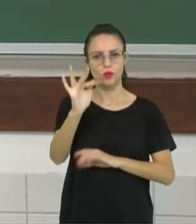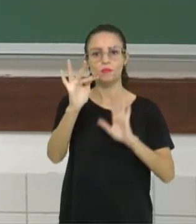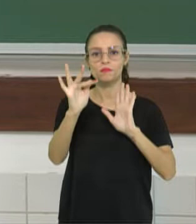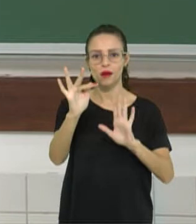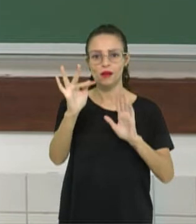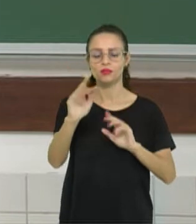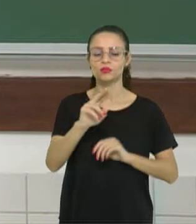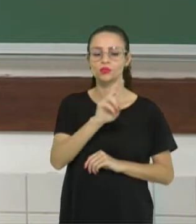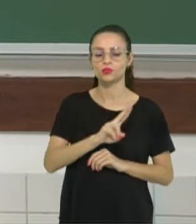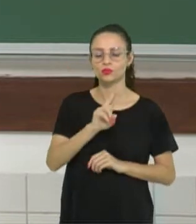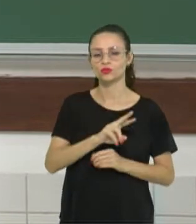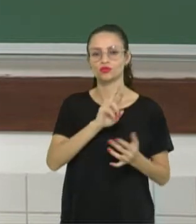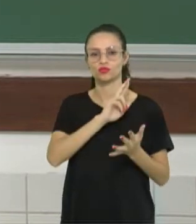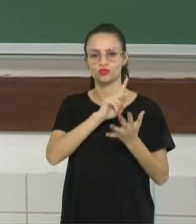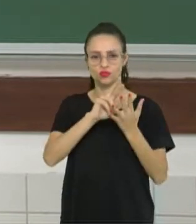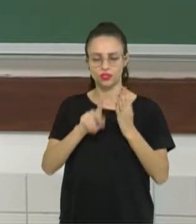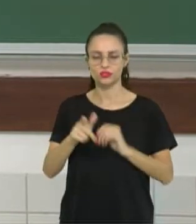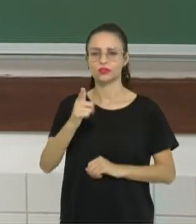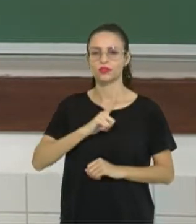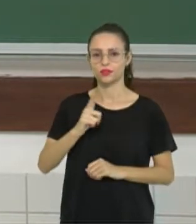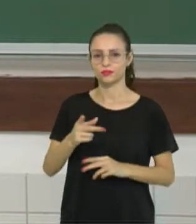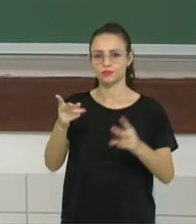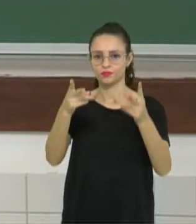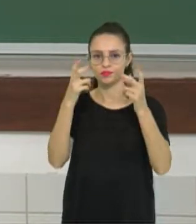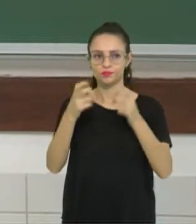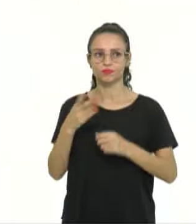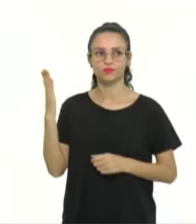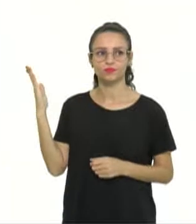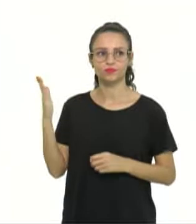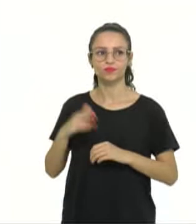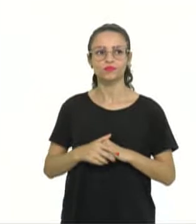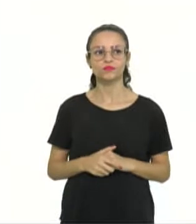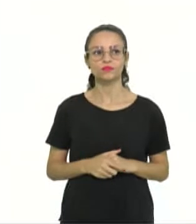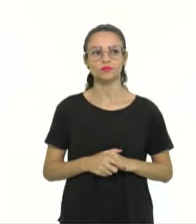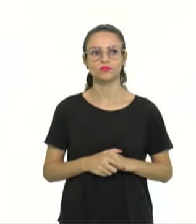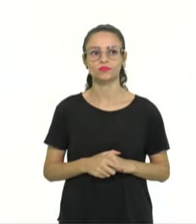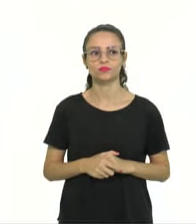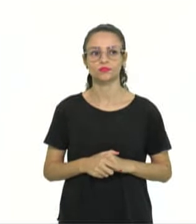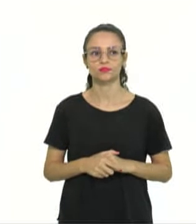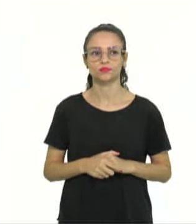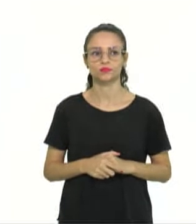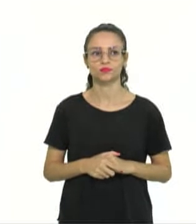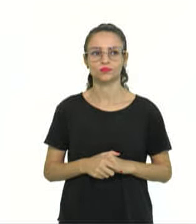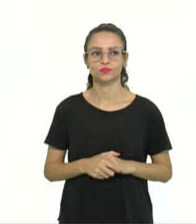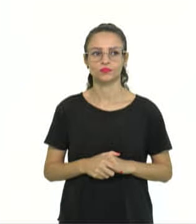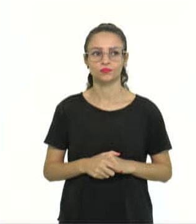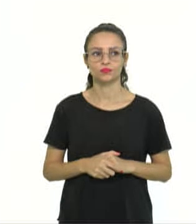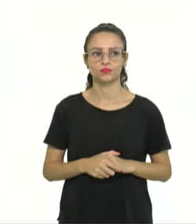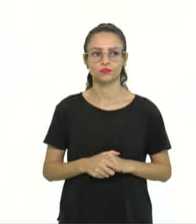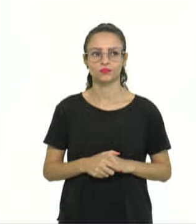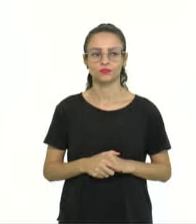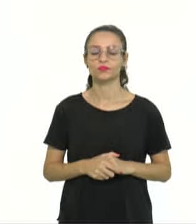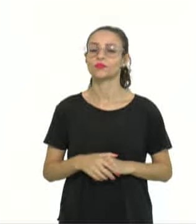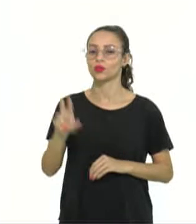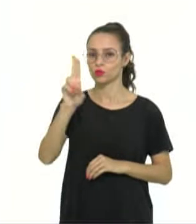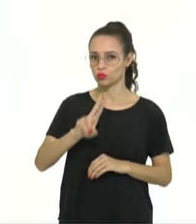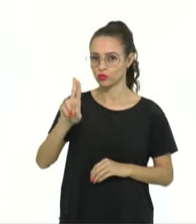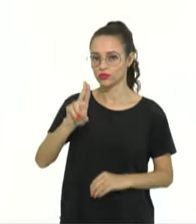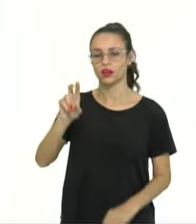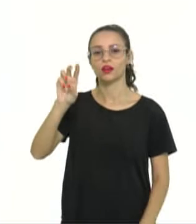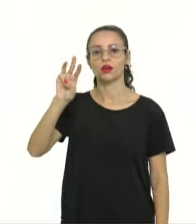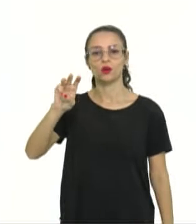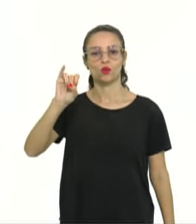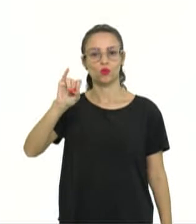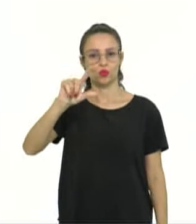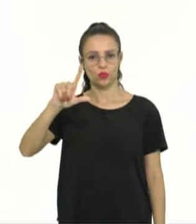delas tem algumas diferenças. Observem aqui. Use will plus infinitivo sem to, então nós vamos usar o will